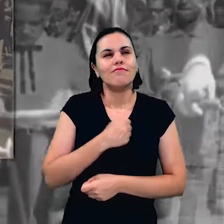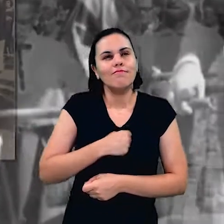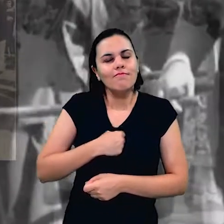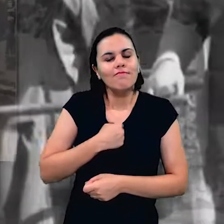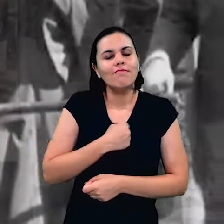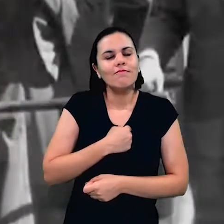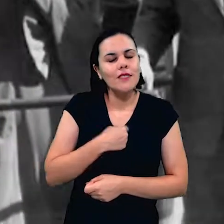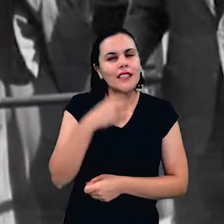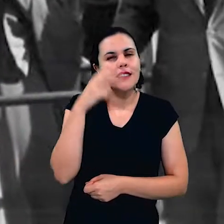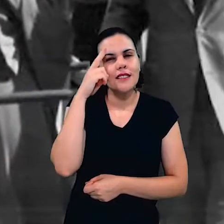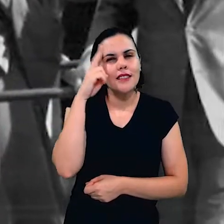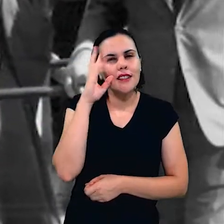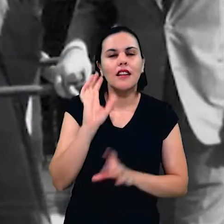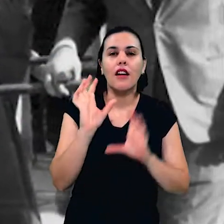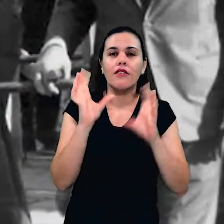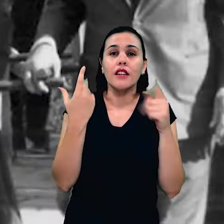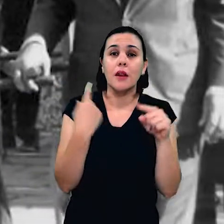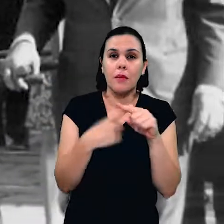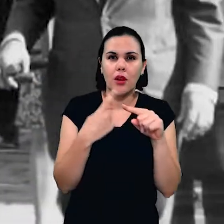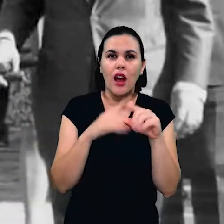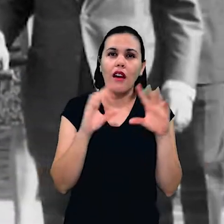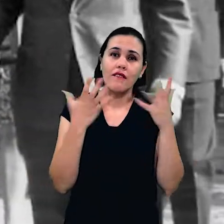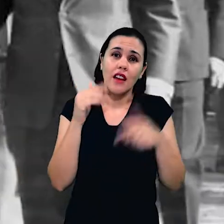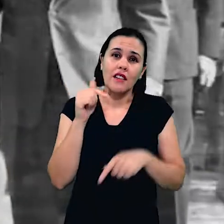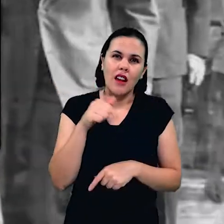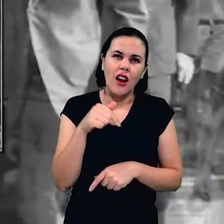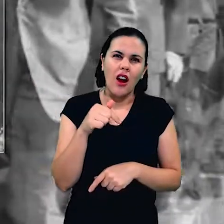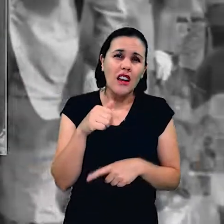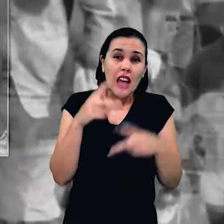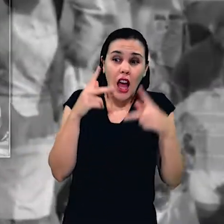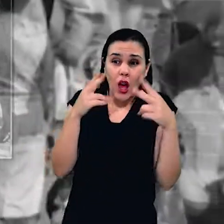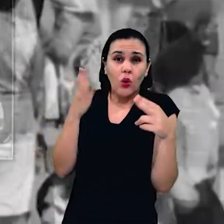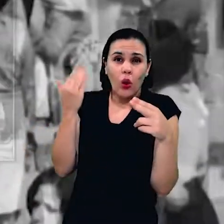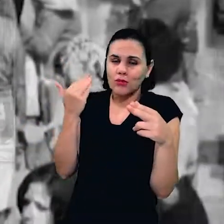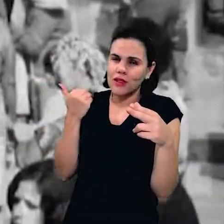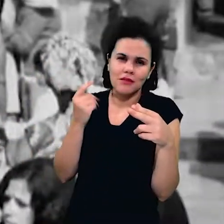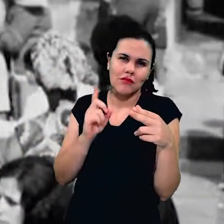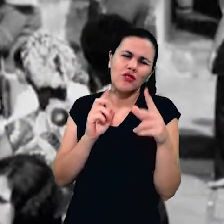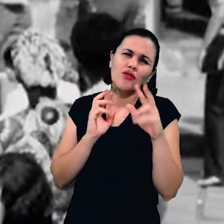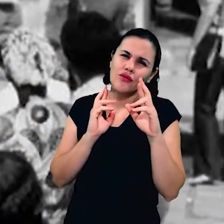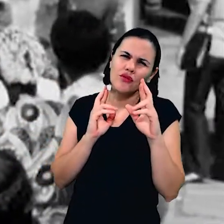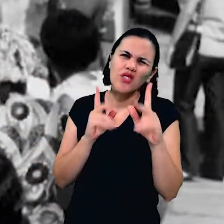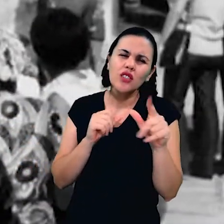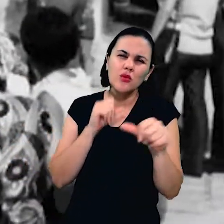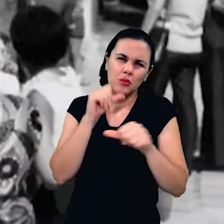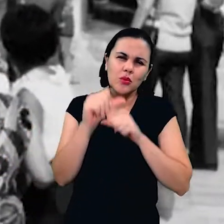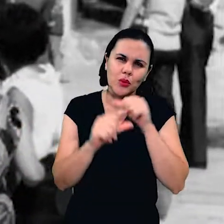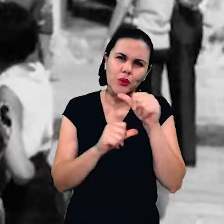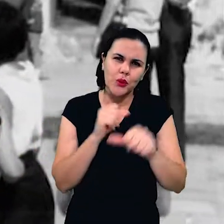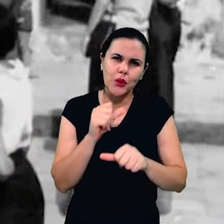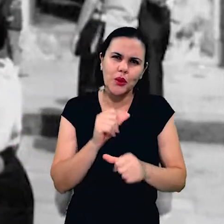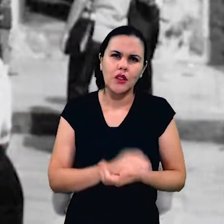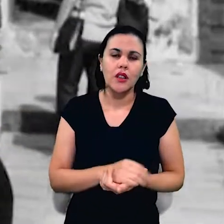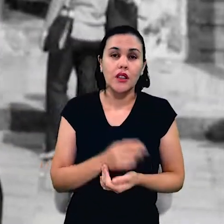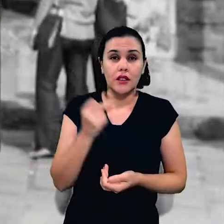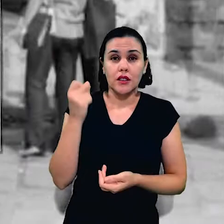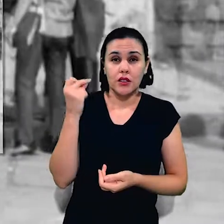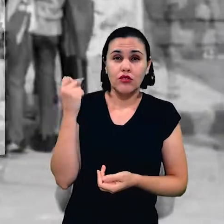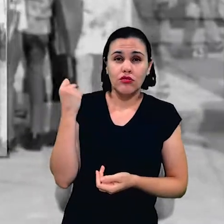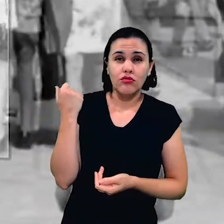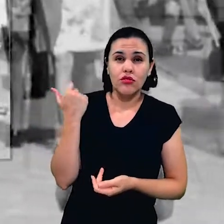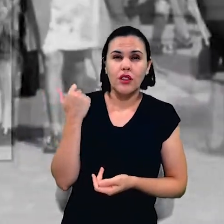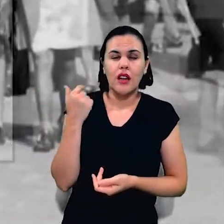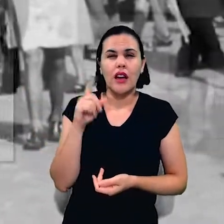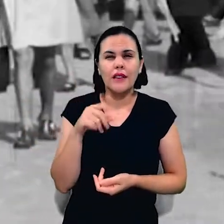muita saudade da festa, porque a festa agora não é que nem era antigamente, né? Agora mudou. Antigamente